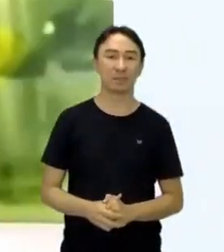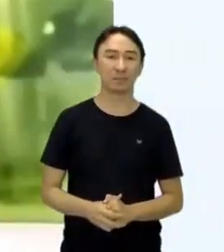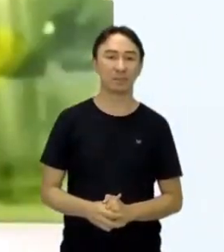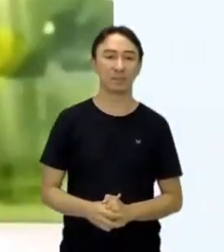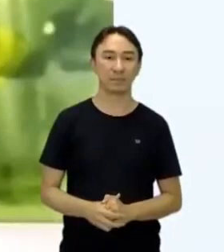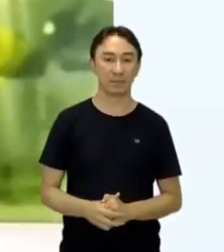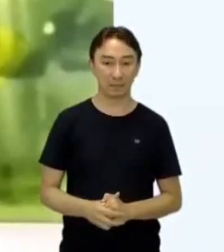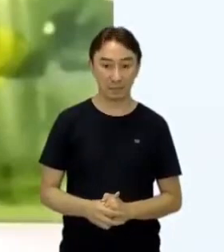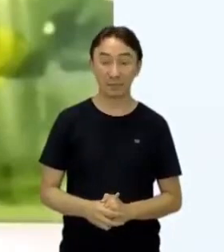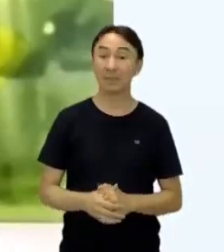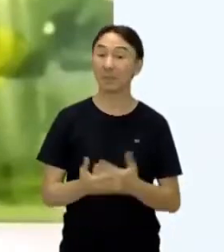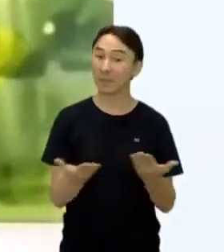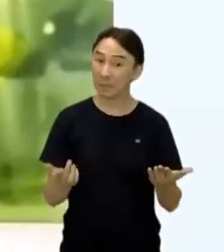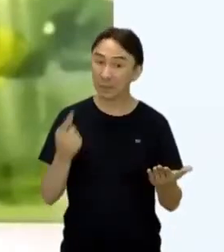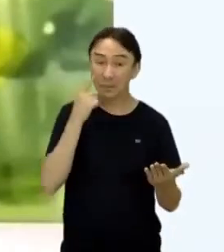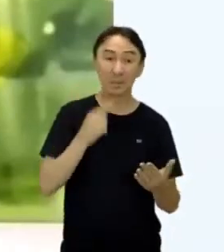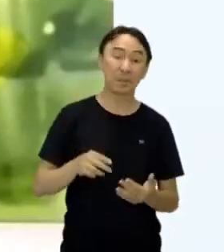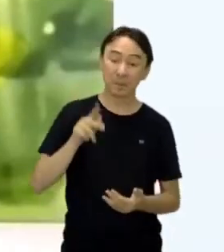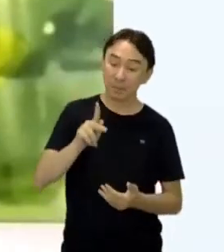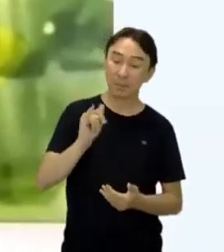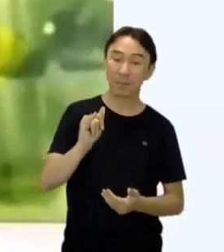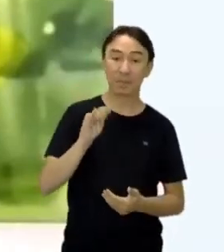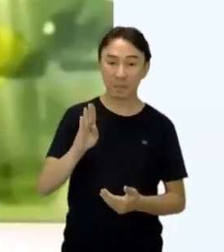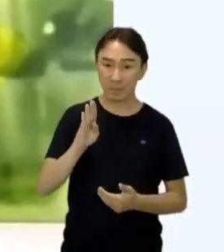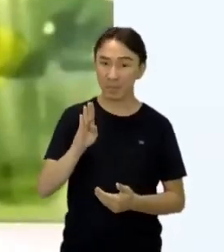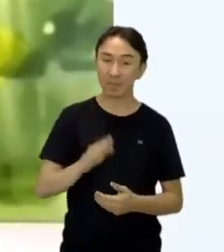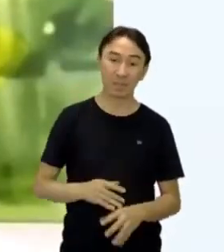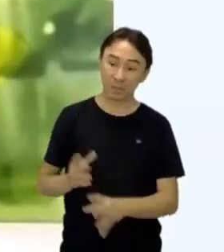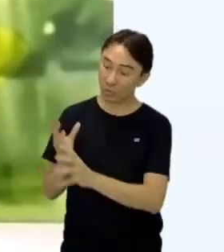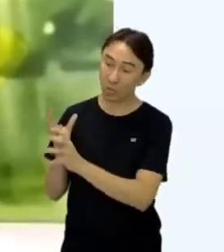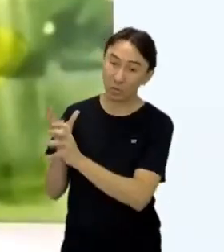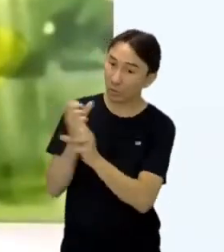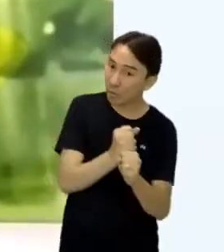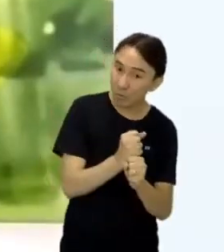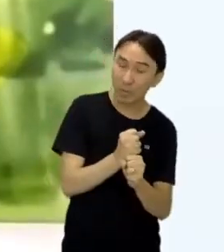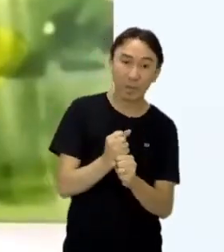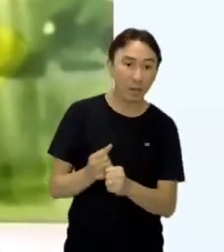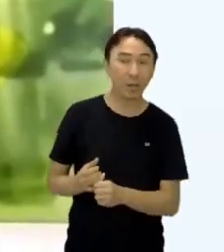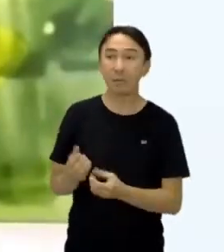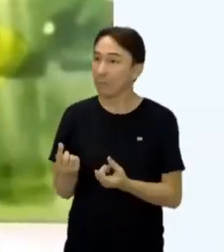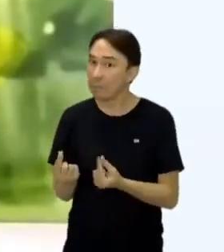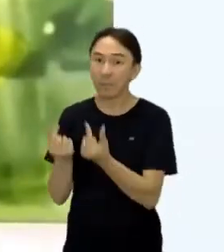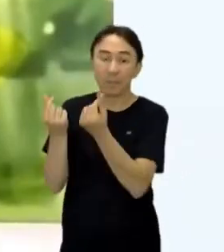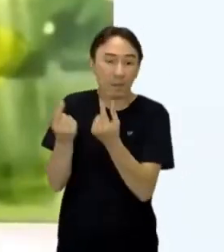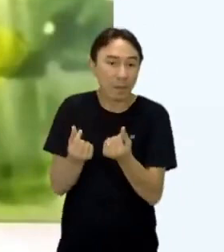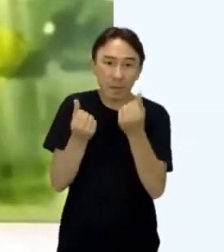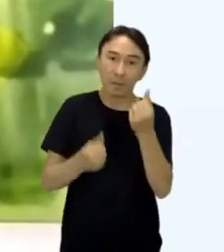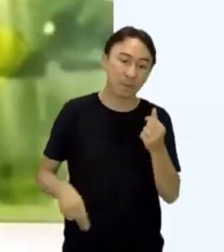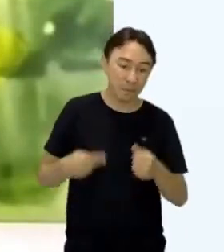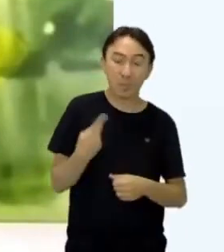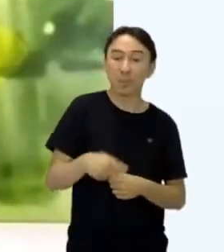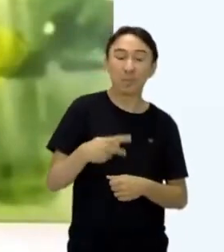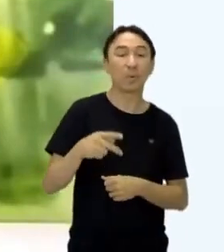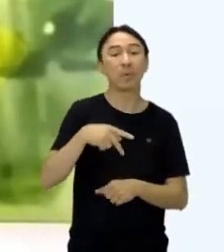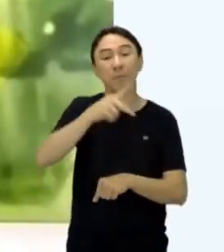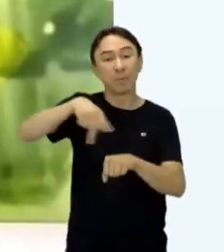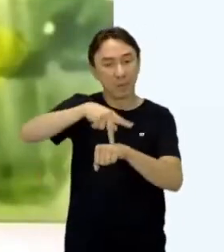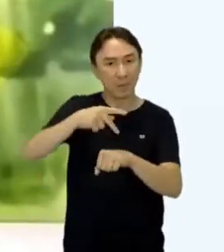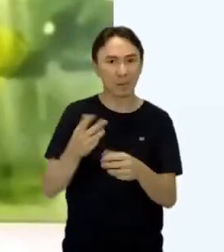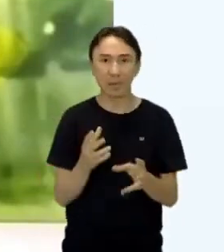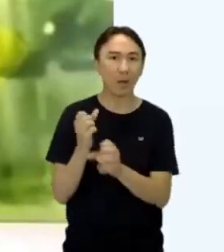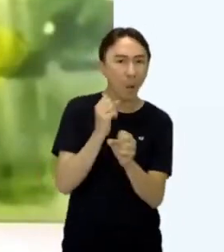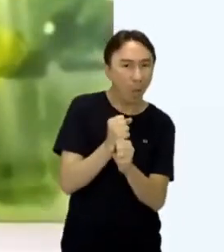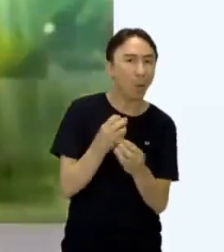Como vimos, o PIB é a soma de todas as riquezas que são produzidas no país. Mas você sabe como ele é calculado? O Repórter